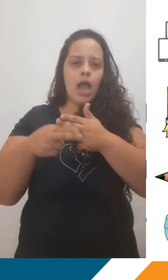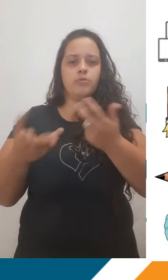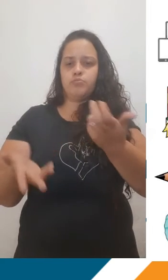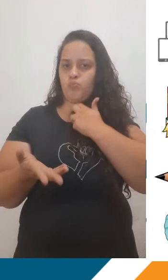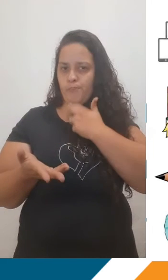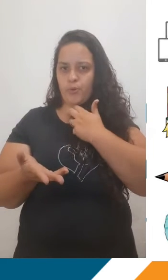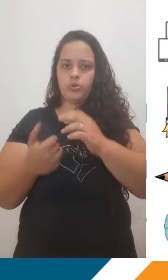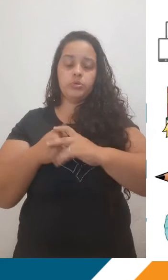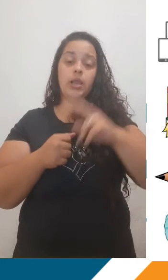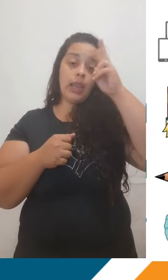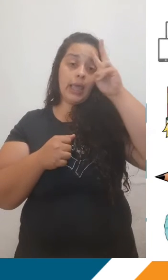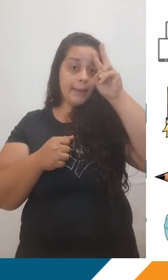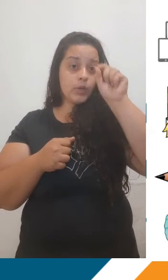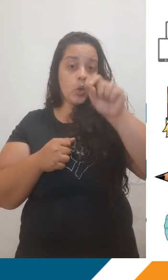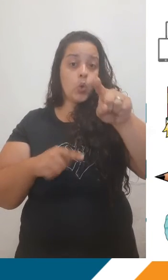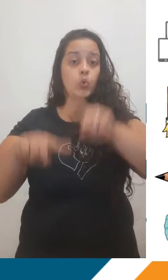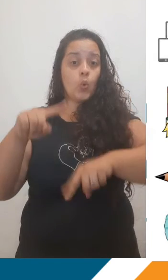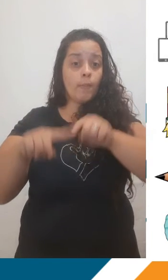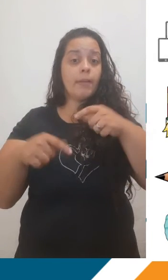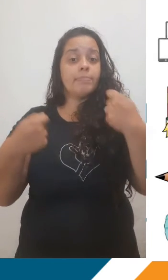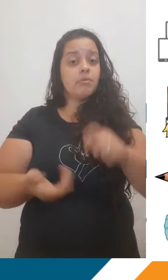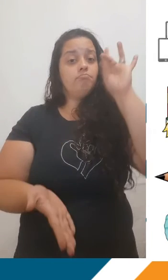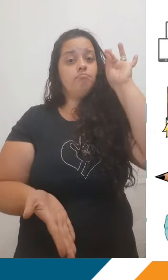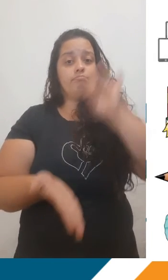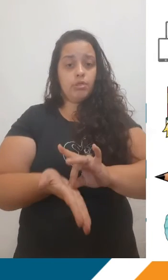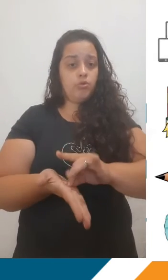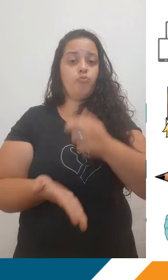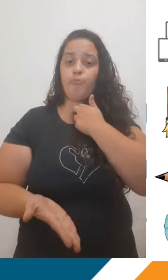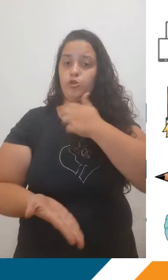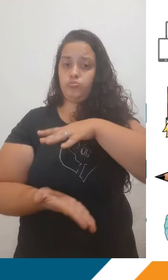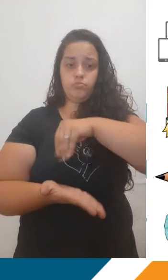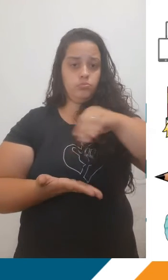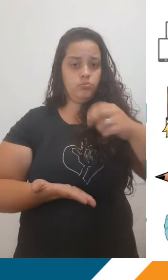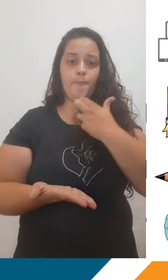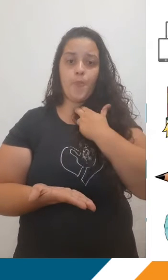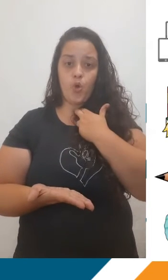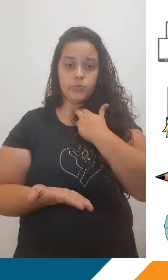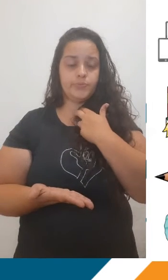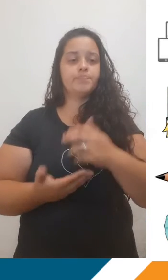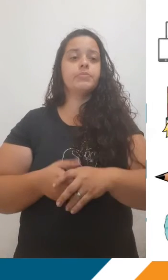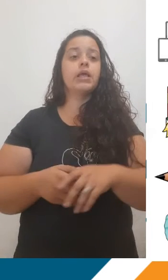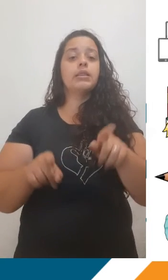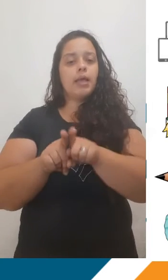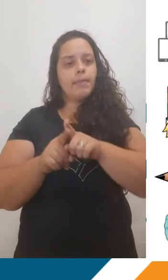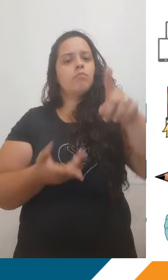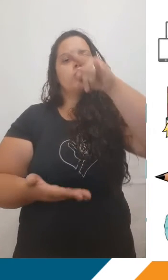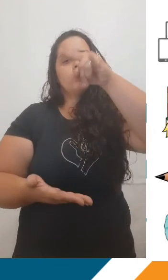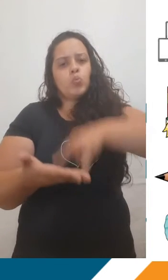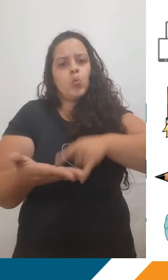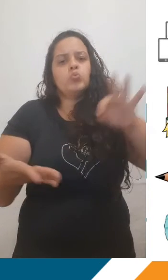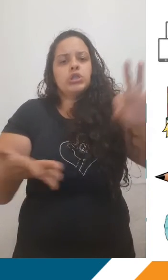Lembre-se de que os documentos precisam ser originais. E não se esqueça do seu cartão